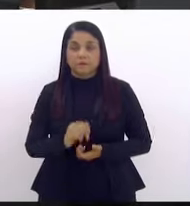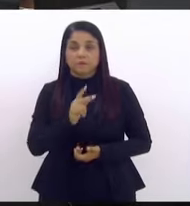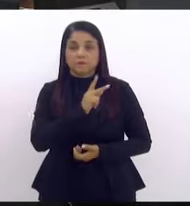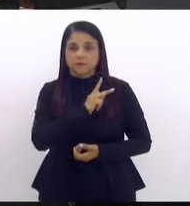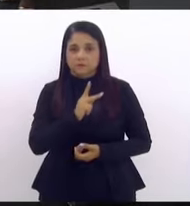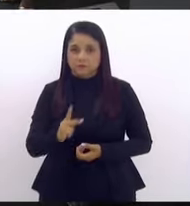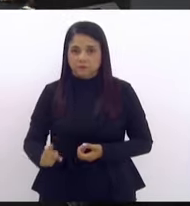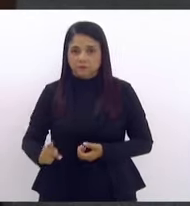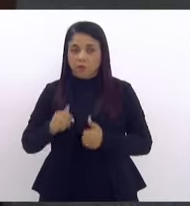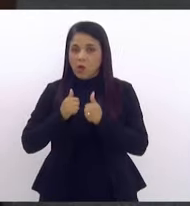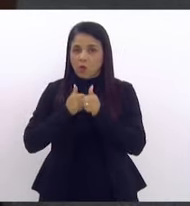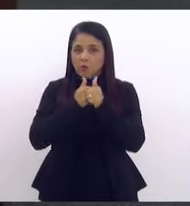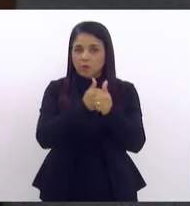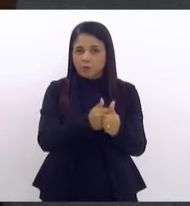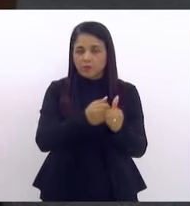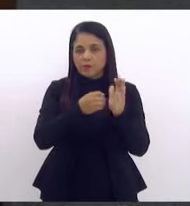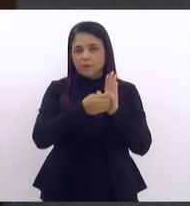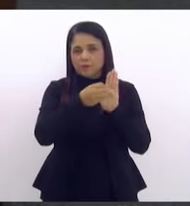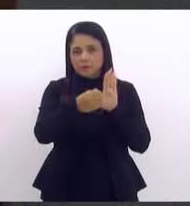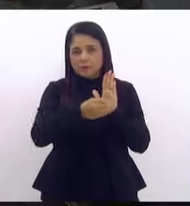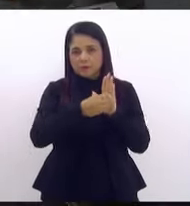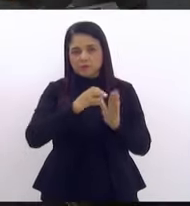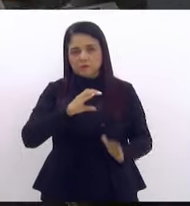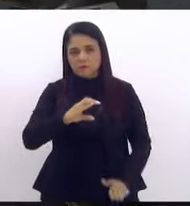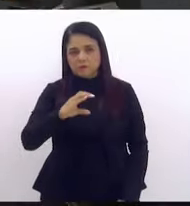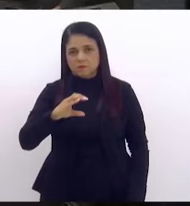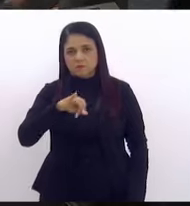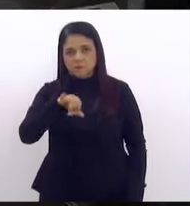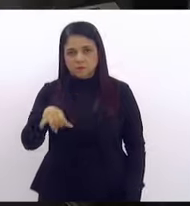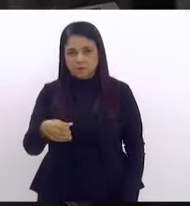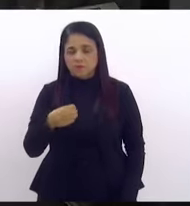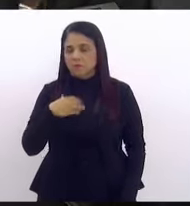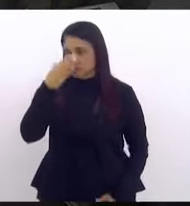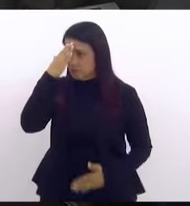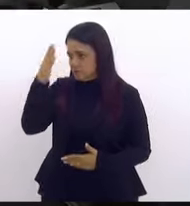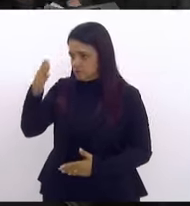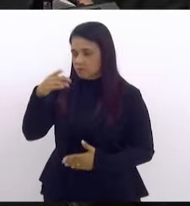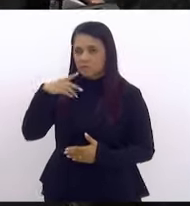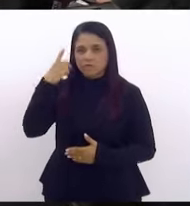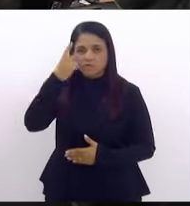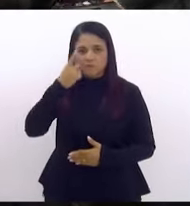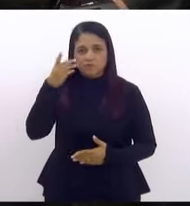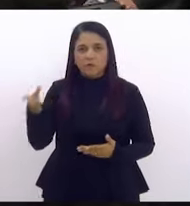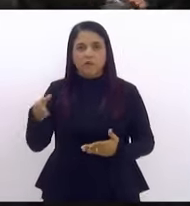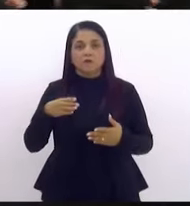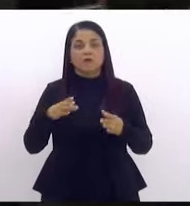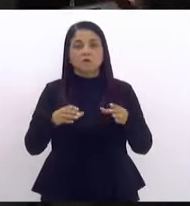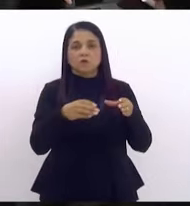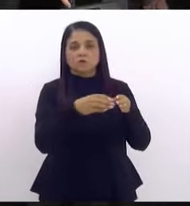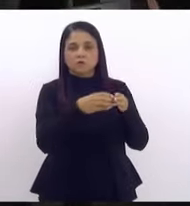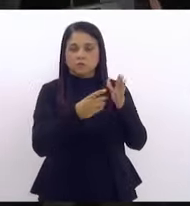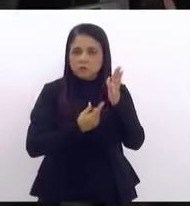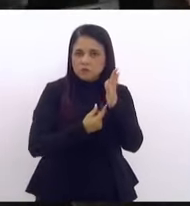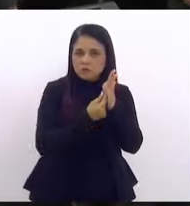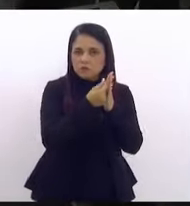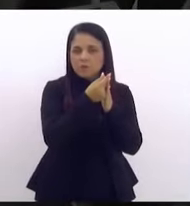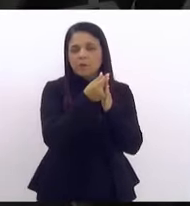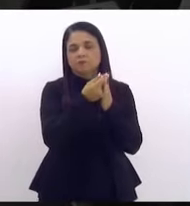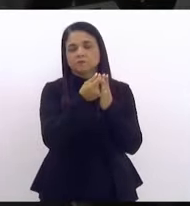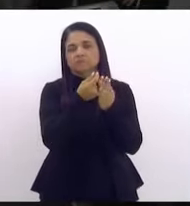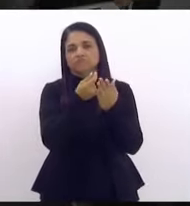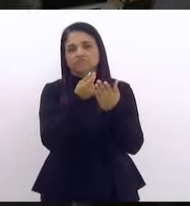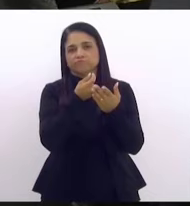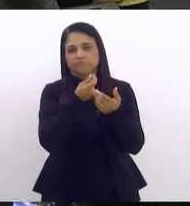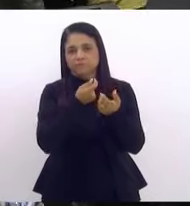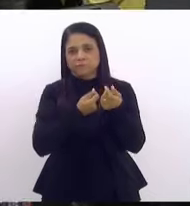Presidente, acompanho o parecer da CCJ. Muito obrigado, deputada Marta. Pela Comissão de Orçamento e Finanças, deputado